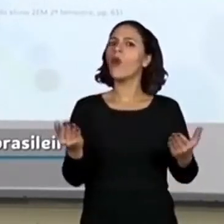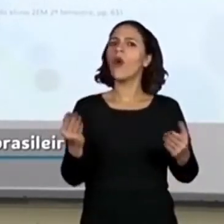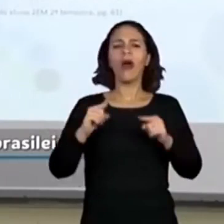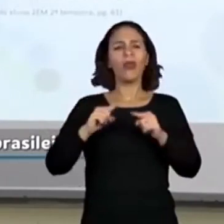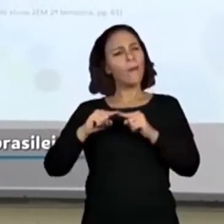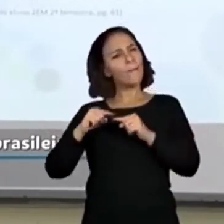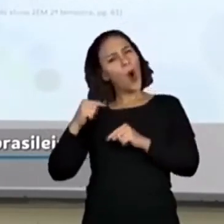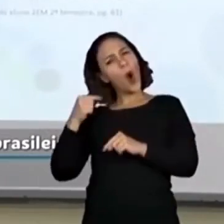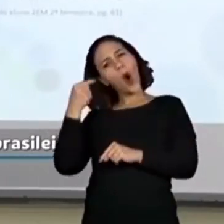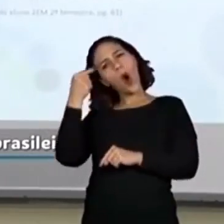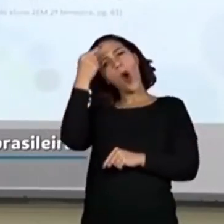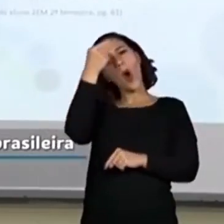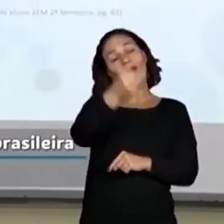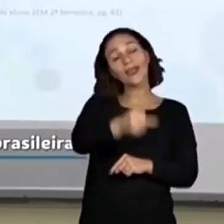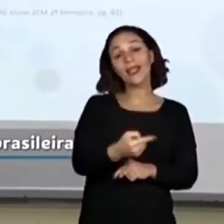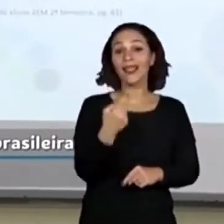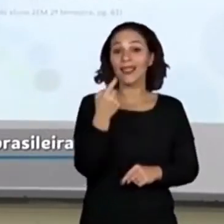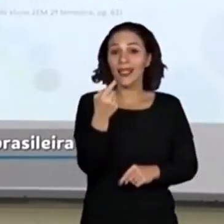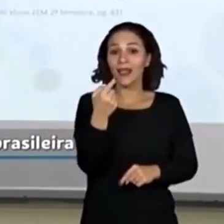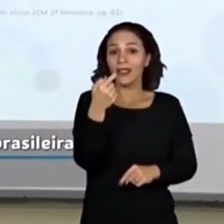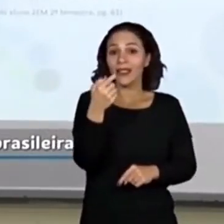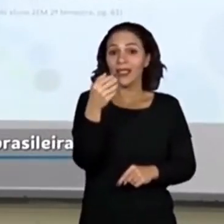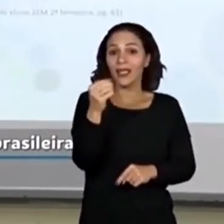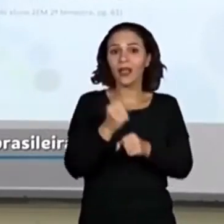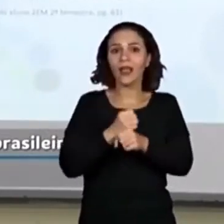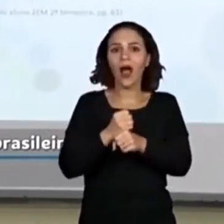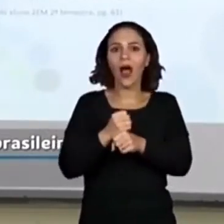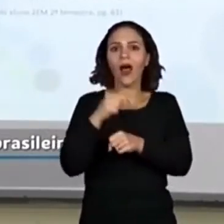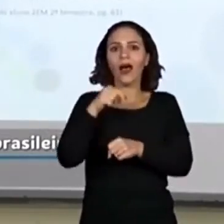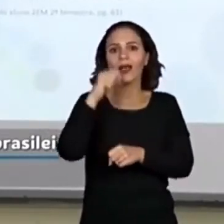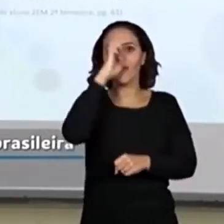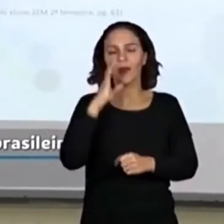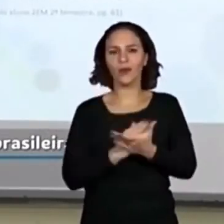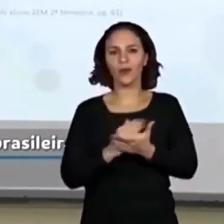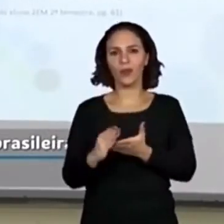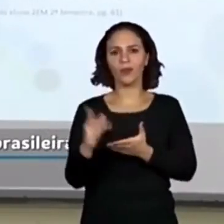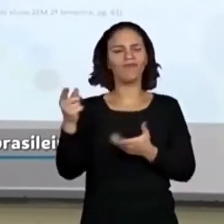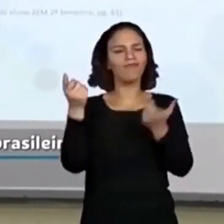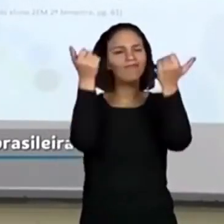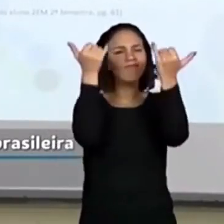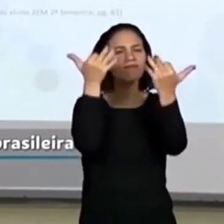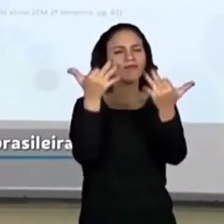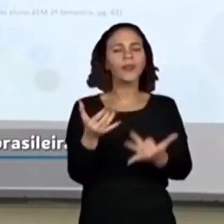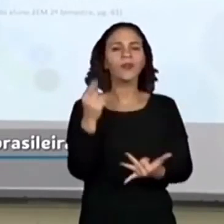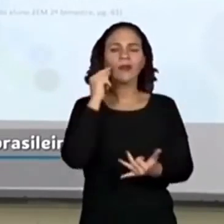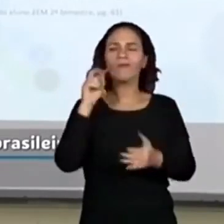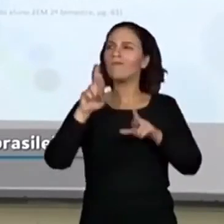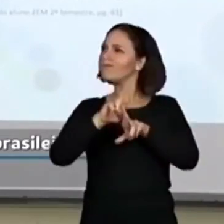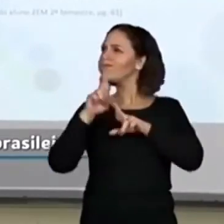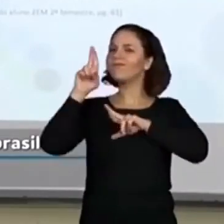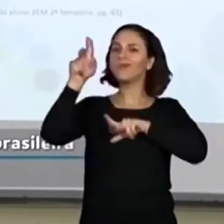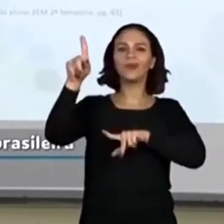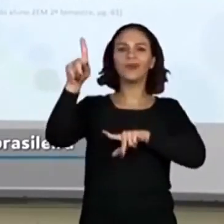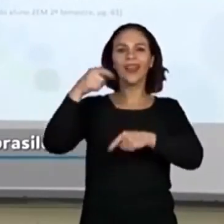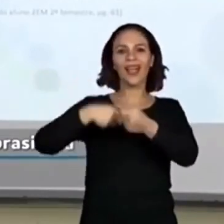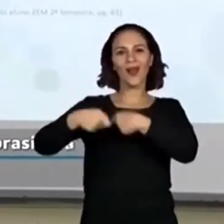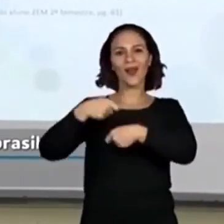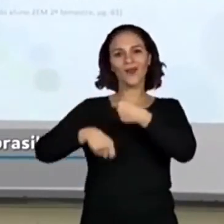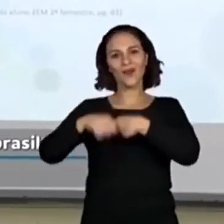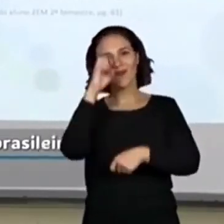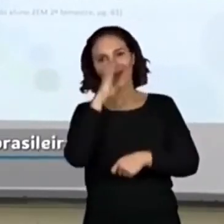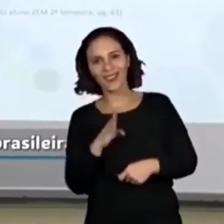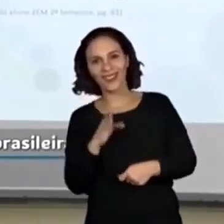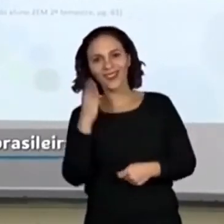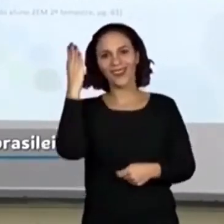170 anos antes do que o Brasil. Então, isso explica muita coisa sobre a economia brasileira, né? O